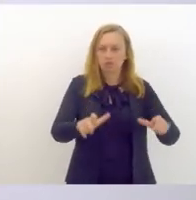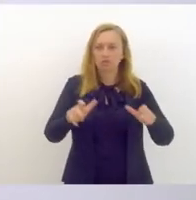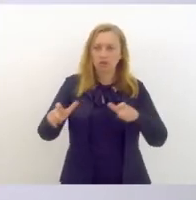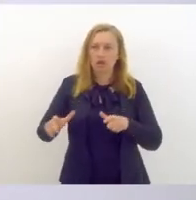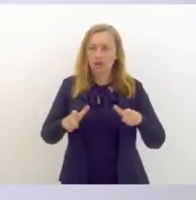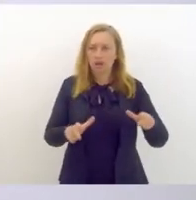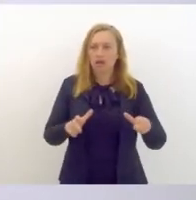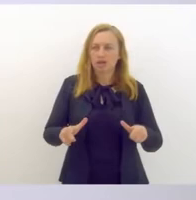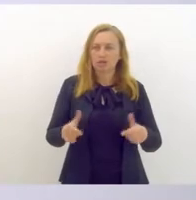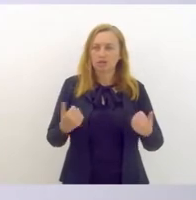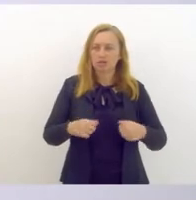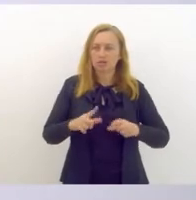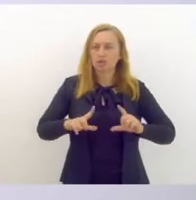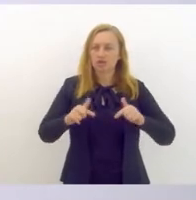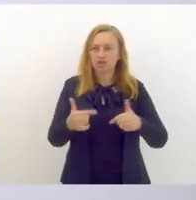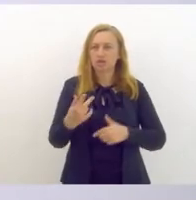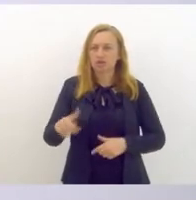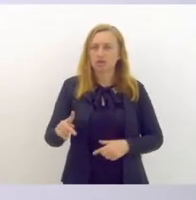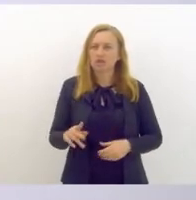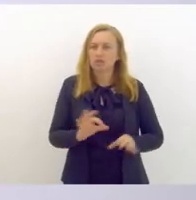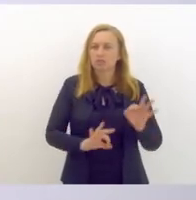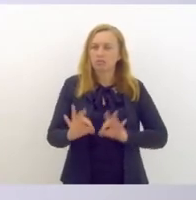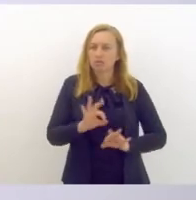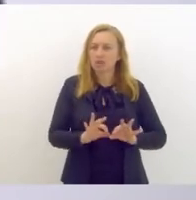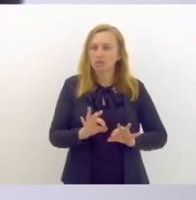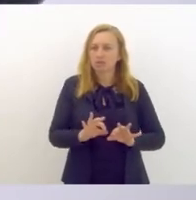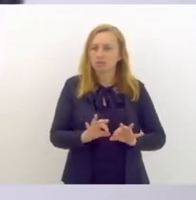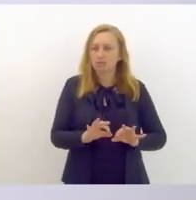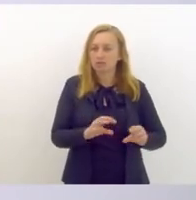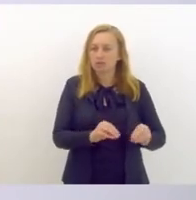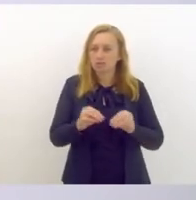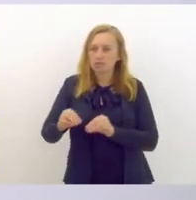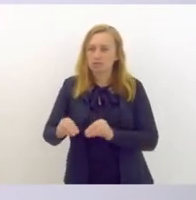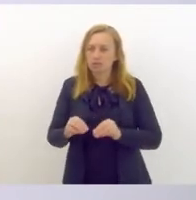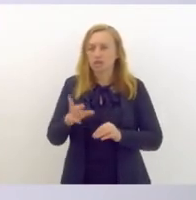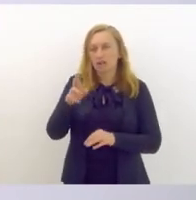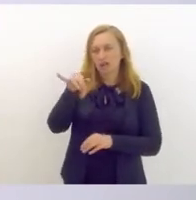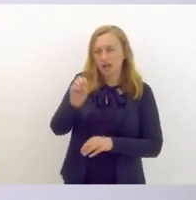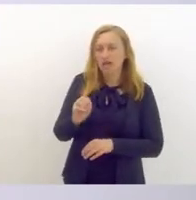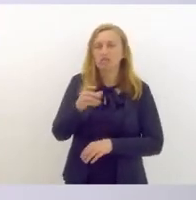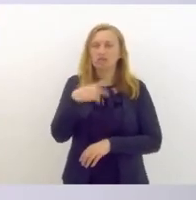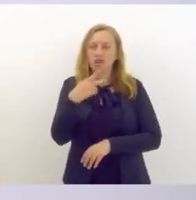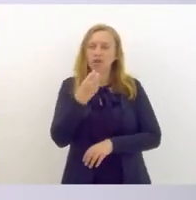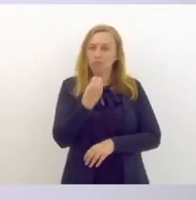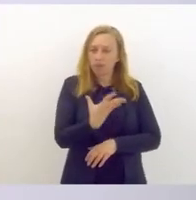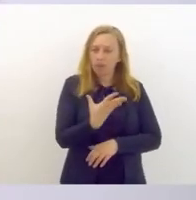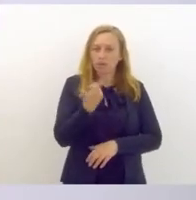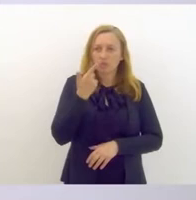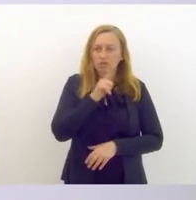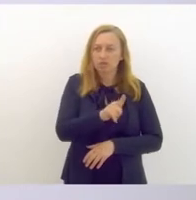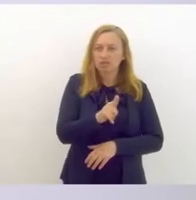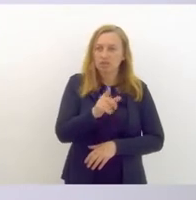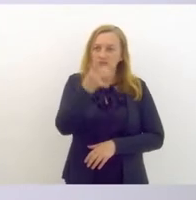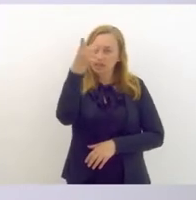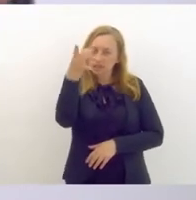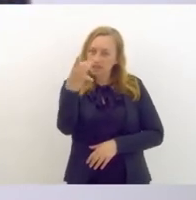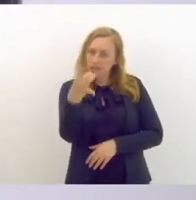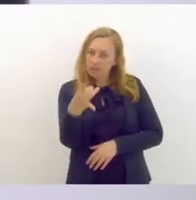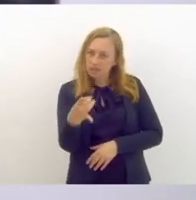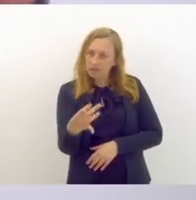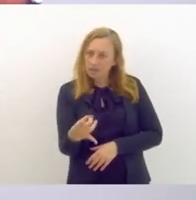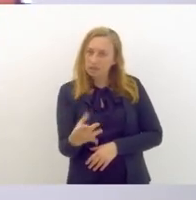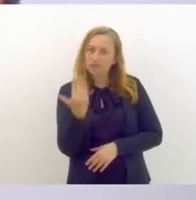citado, a próxima ação dela, que seria o plano de manejo, onde, como o Ricardo ressaltou bem, a gente conseguir entender cada situação